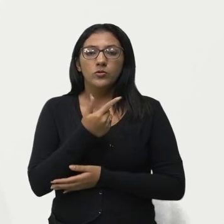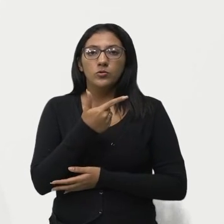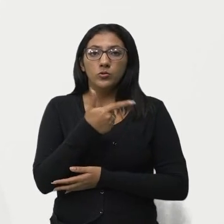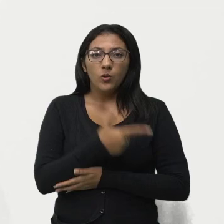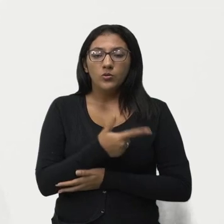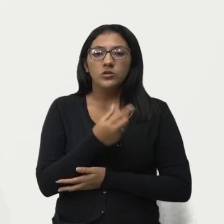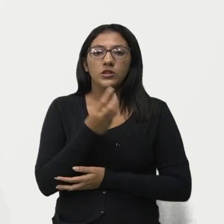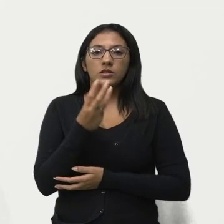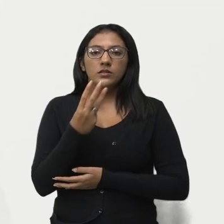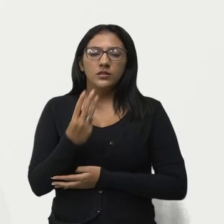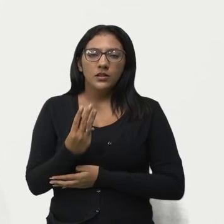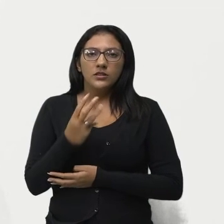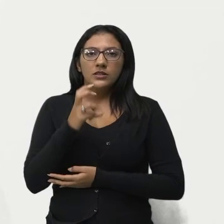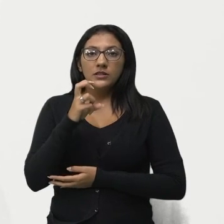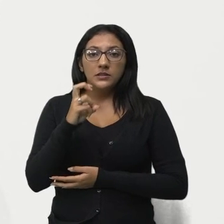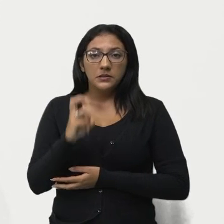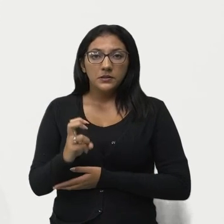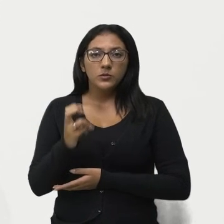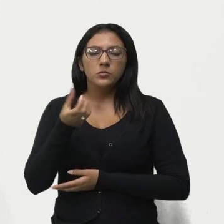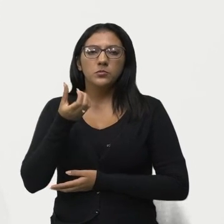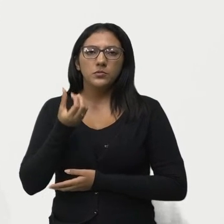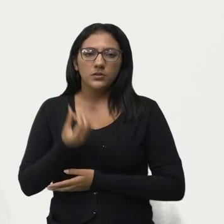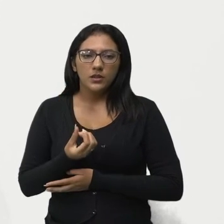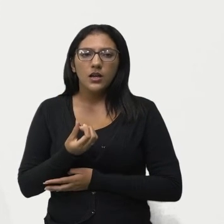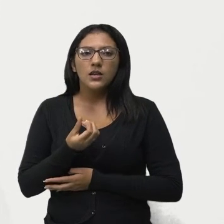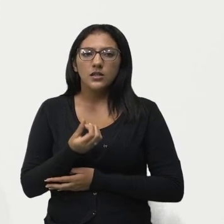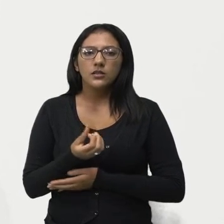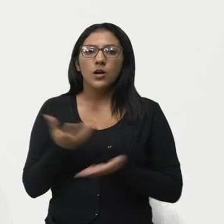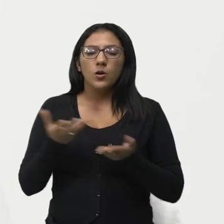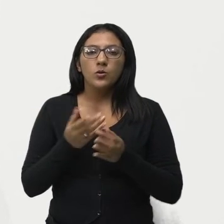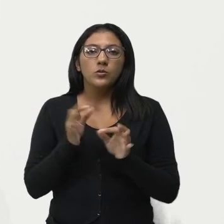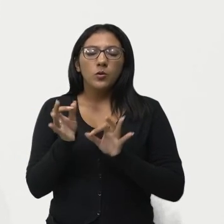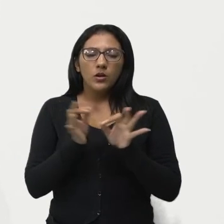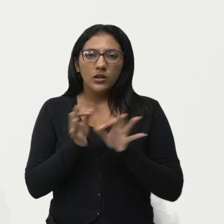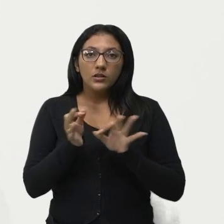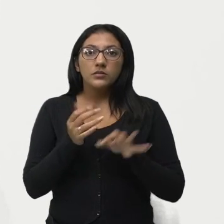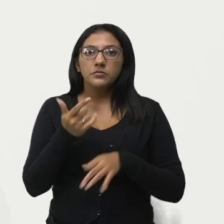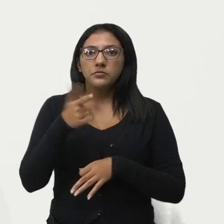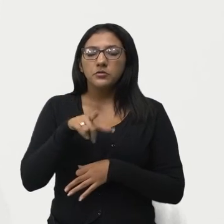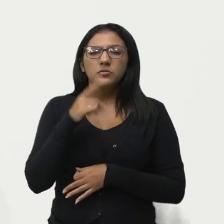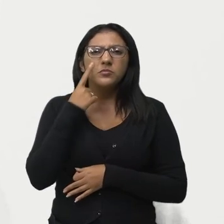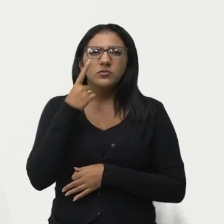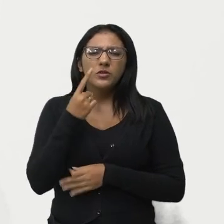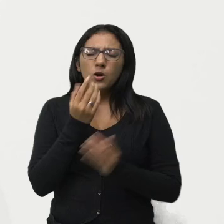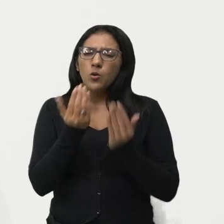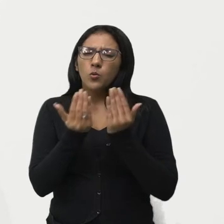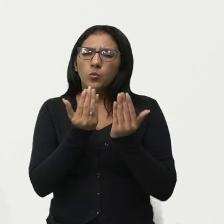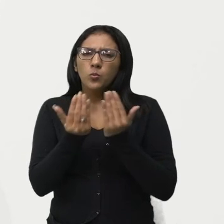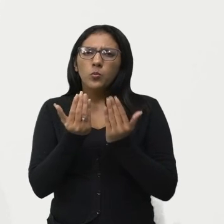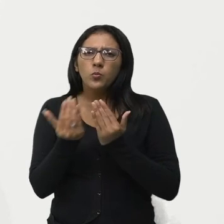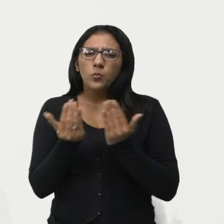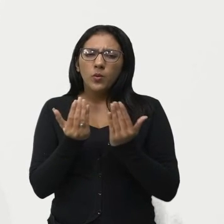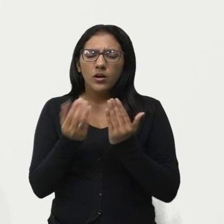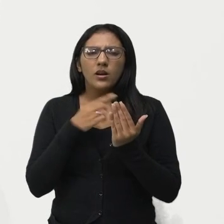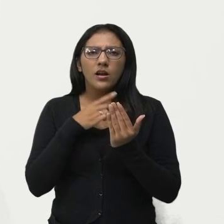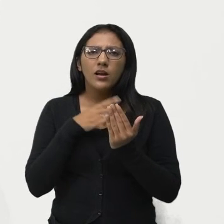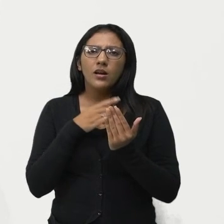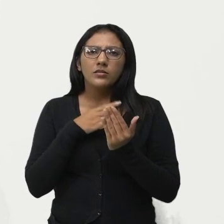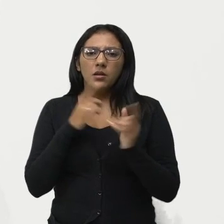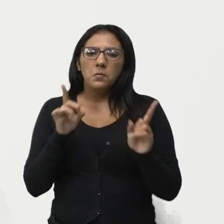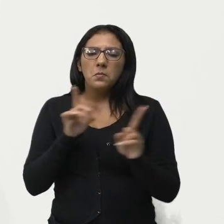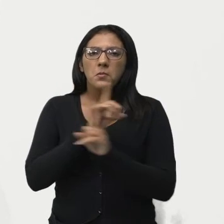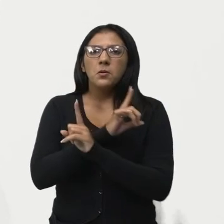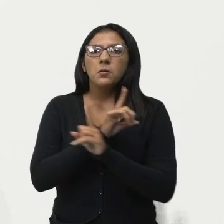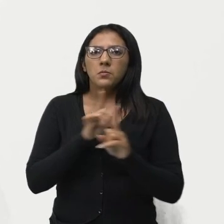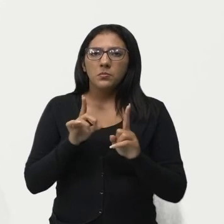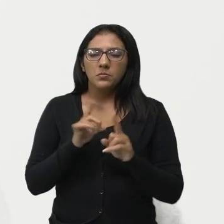números 2, 3, 5 e 6 são inversamente proporcionais.